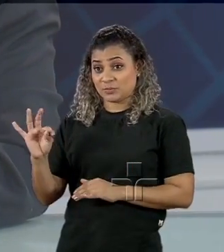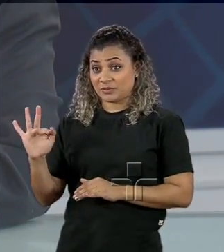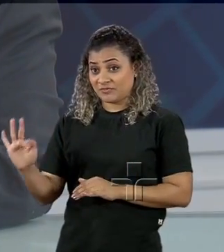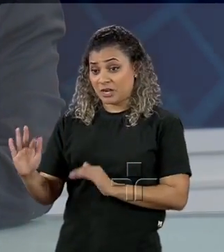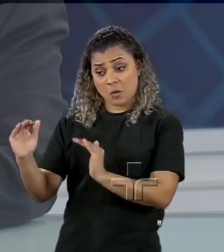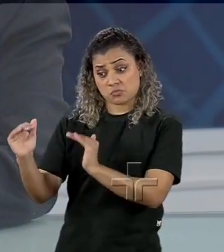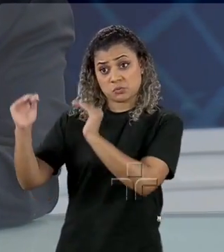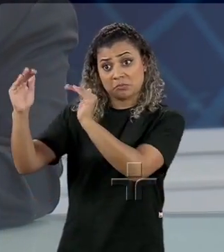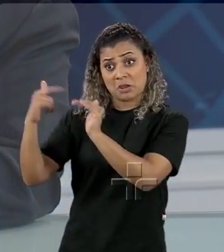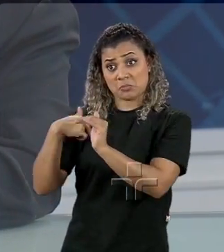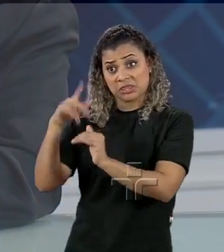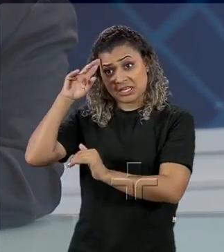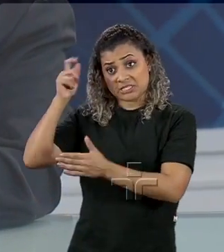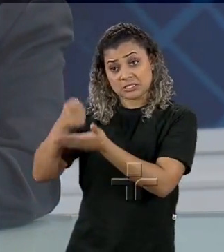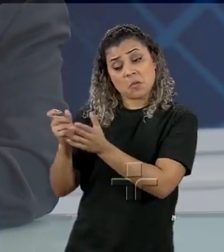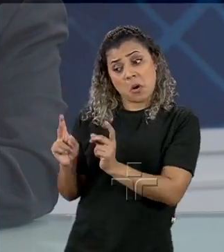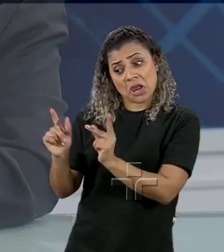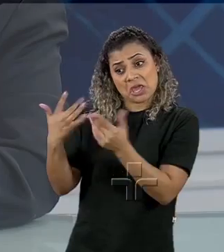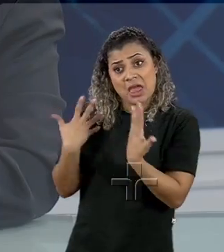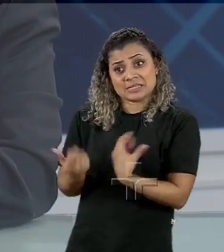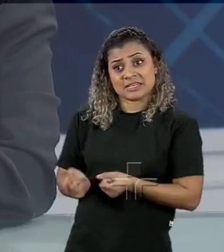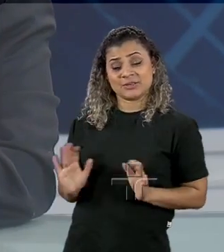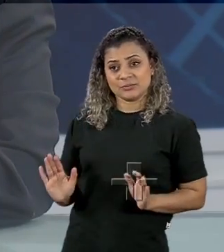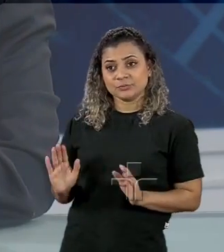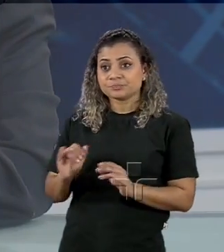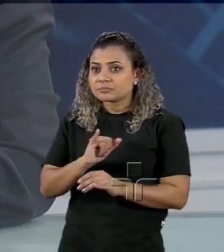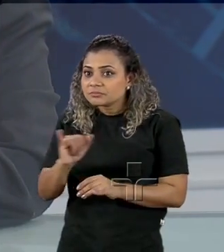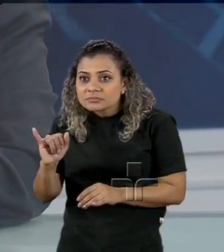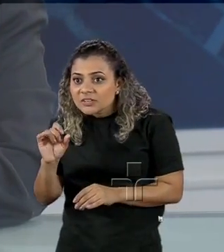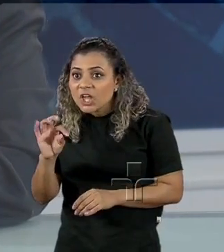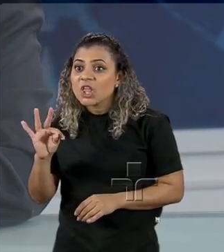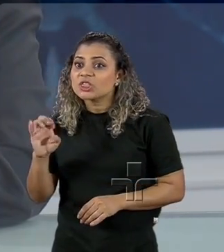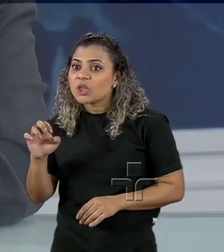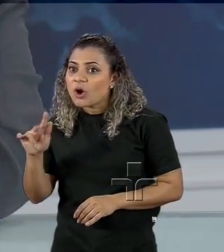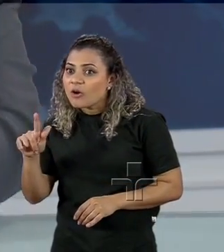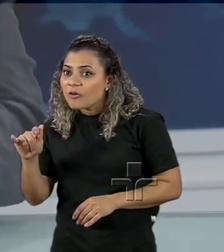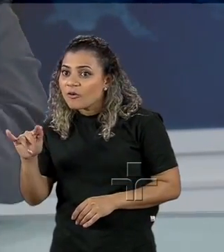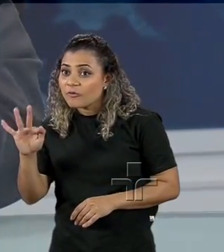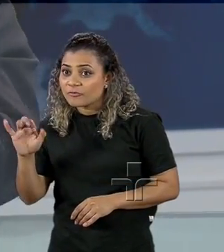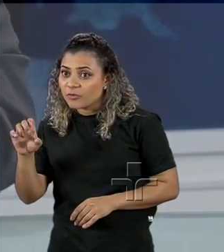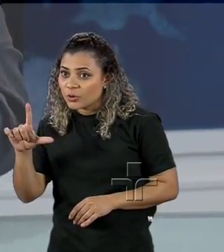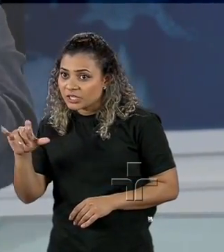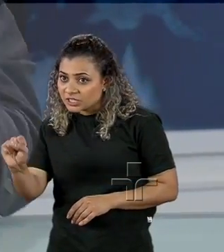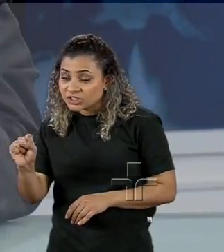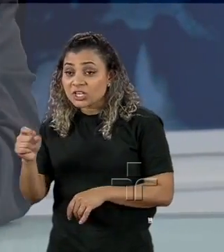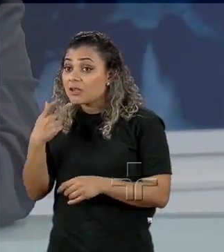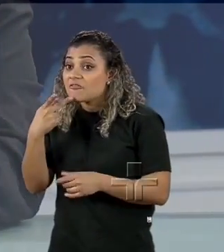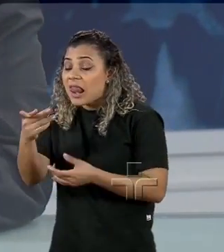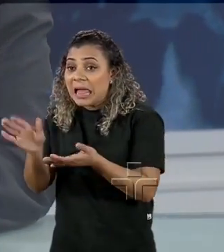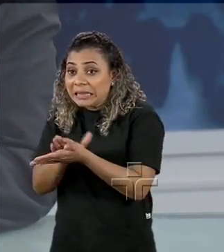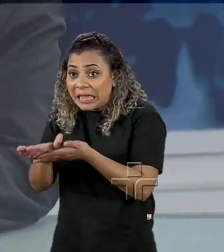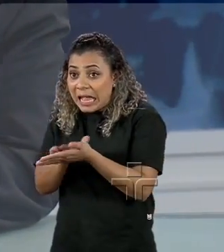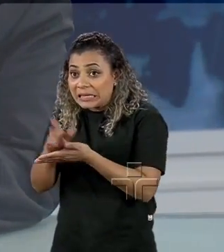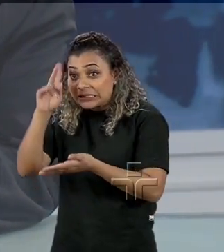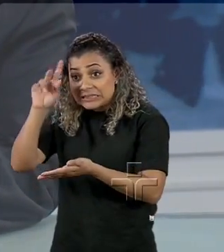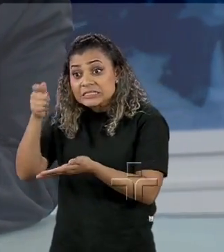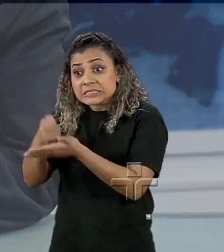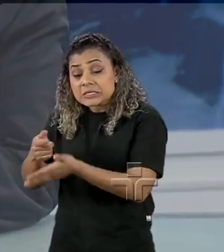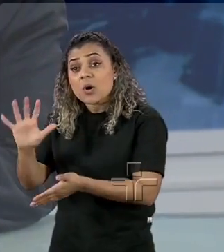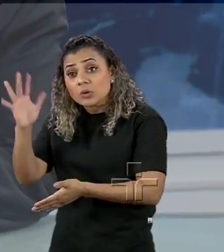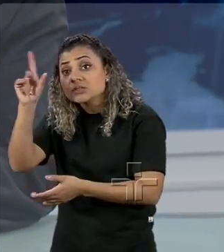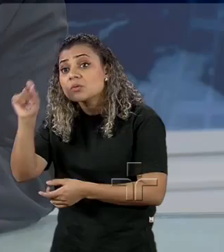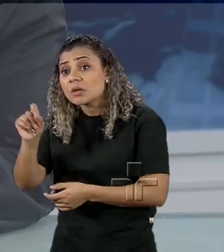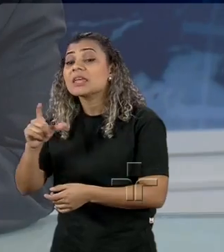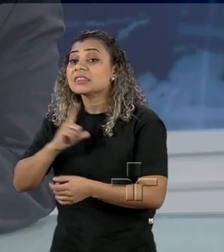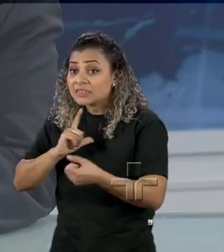interpretações. Por quê? Exato. Se o ministro Toffoli não usasse esse argumento e admitisse, né, que o que houve ali foi uma decisão que atendia